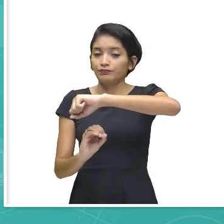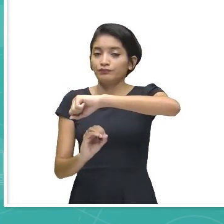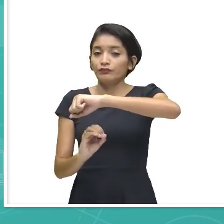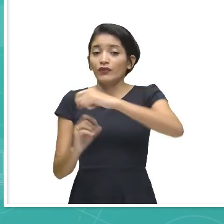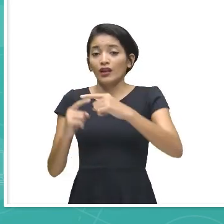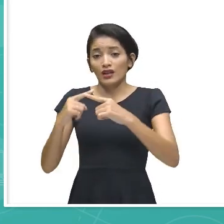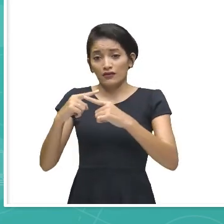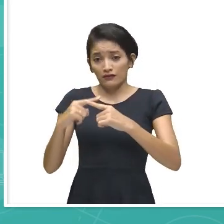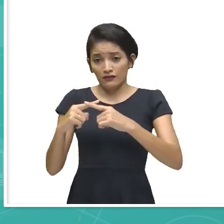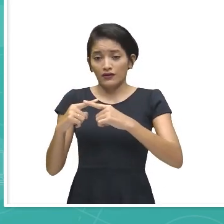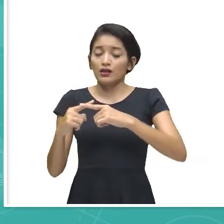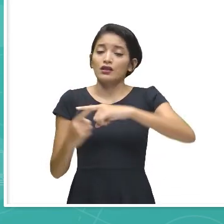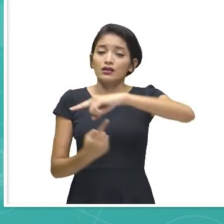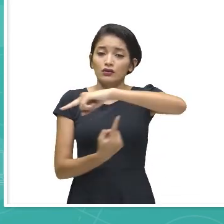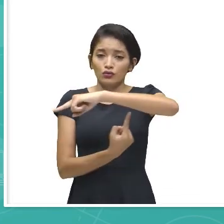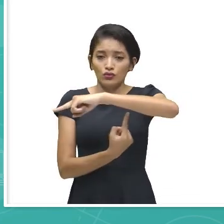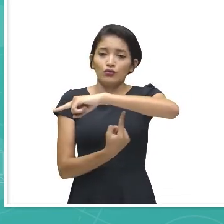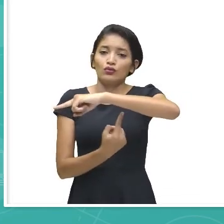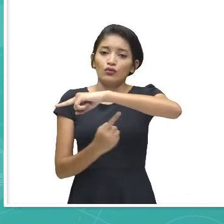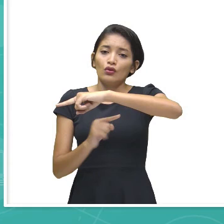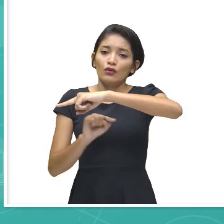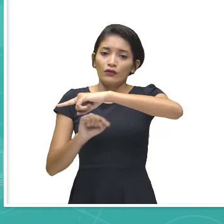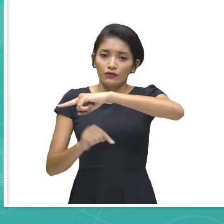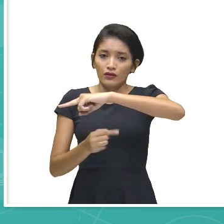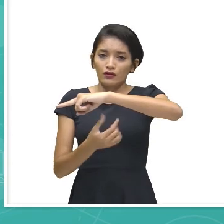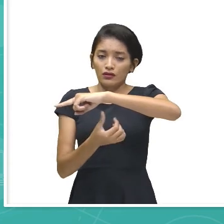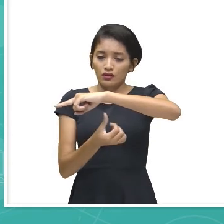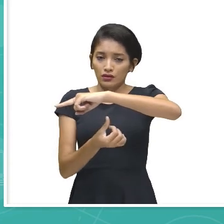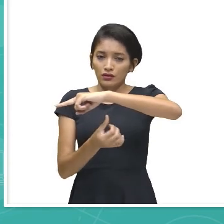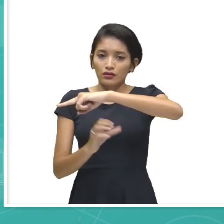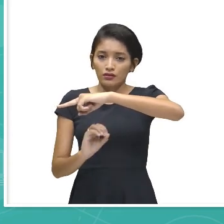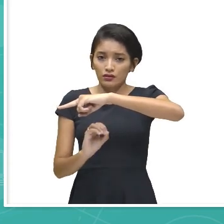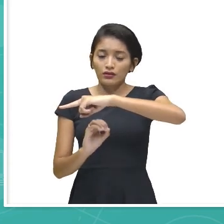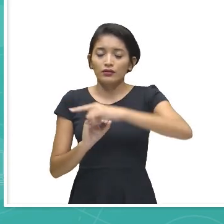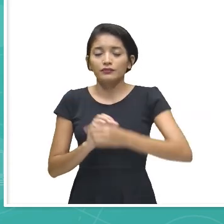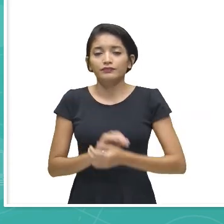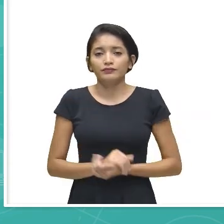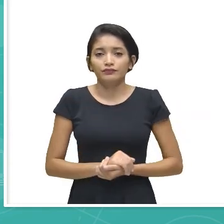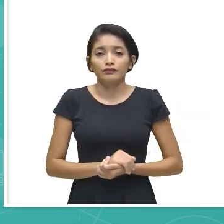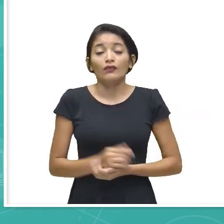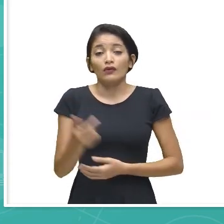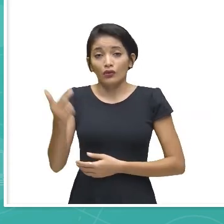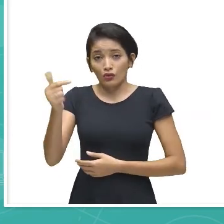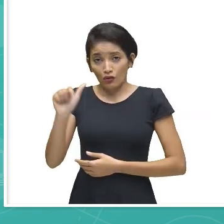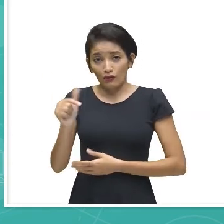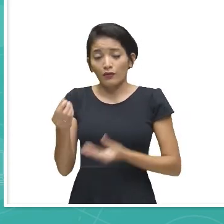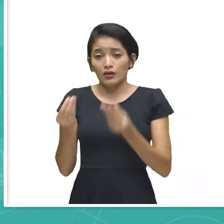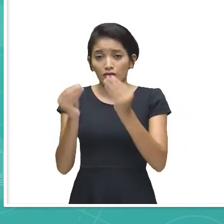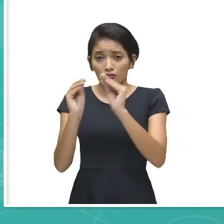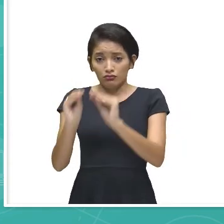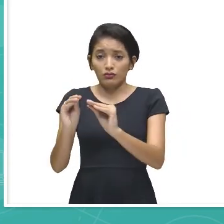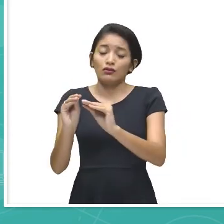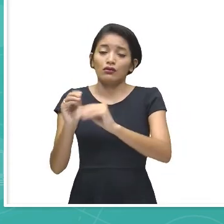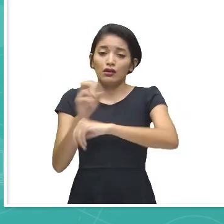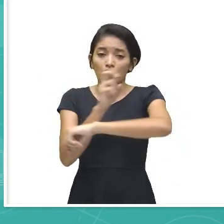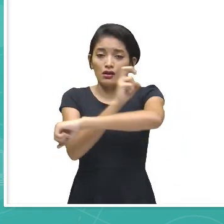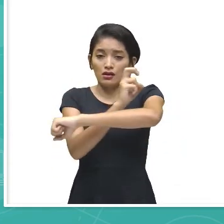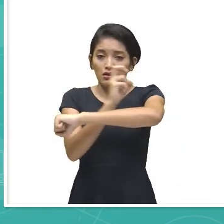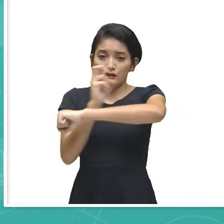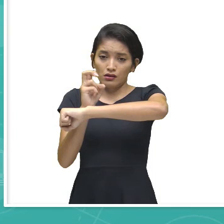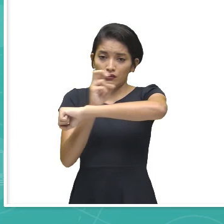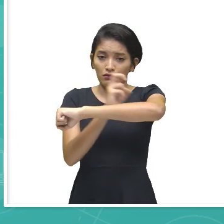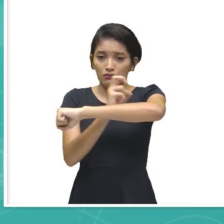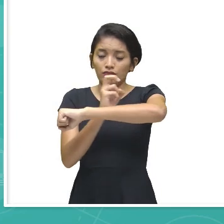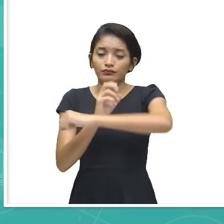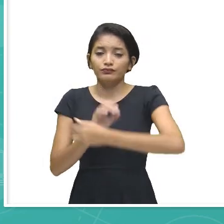vezes 1,60. A gente vai prosseguir, vai repetir o número 55.